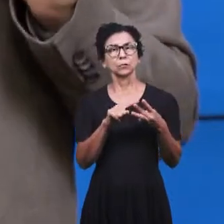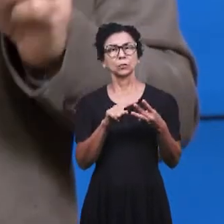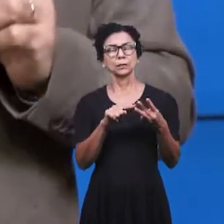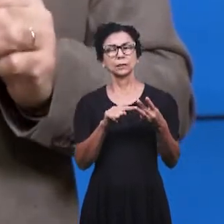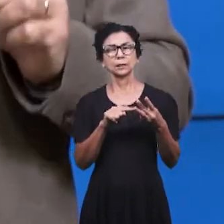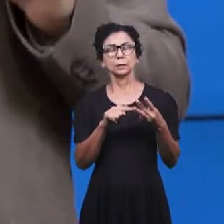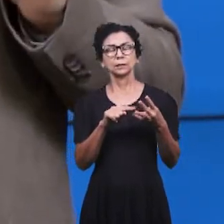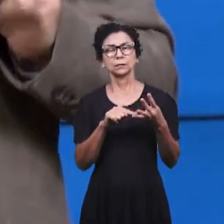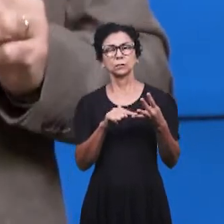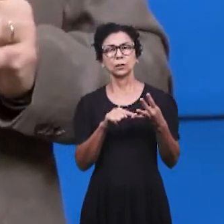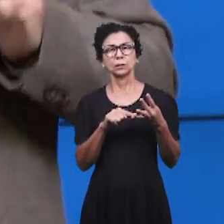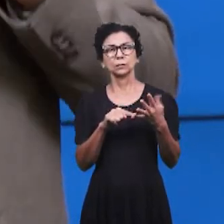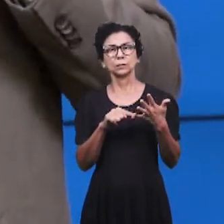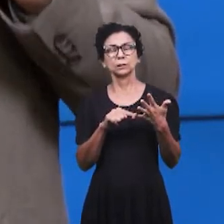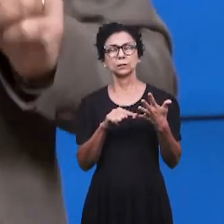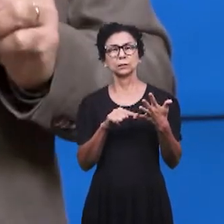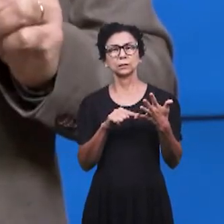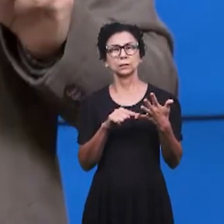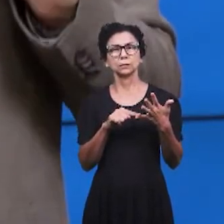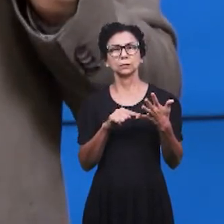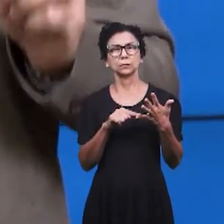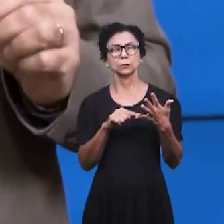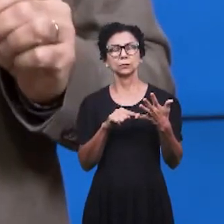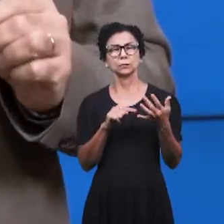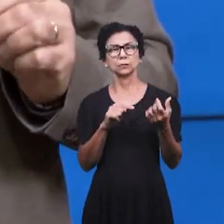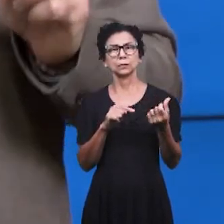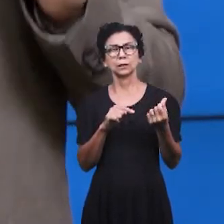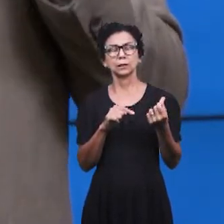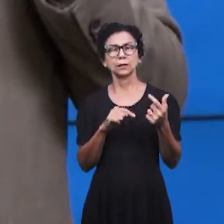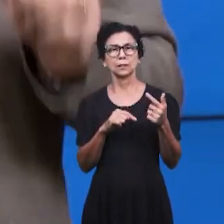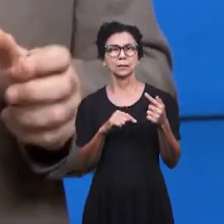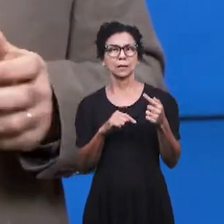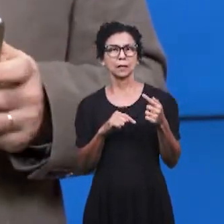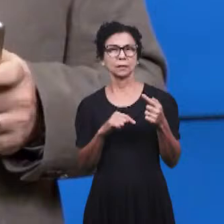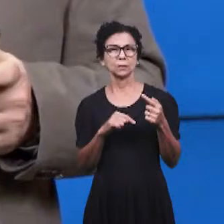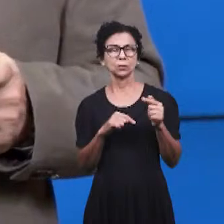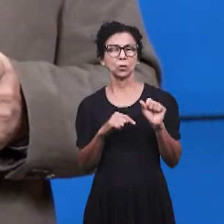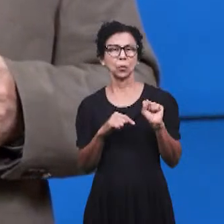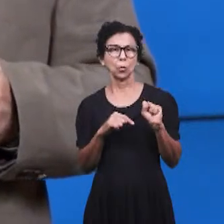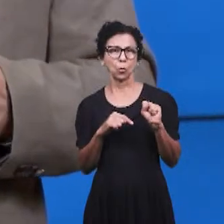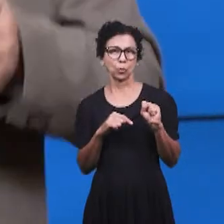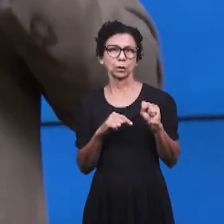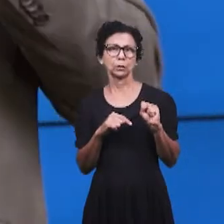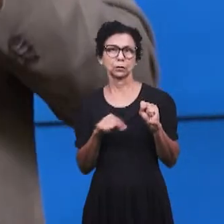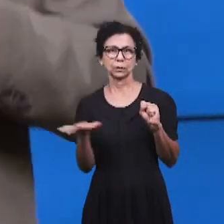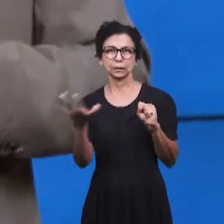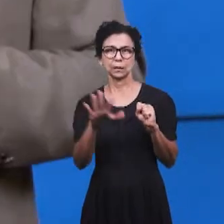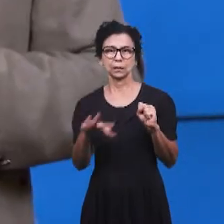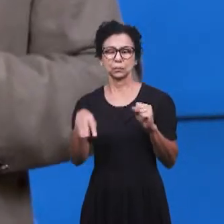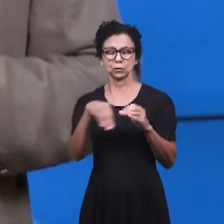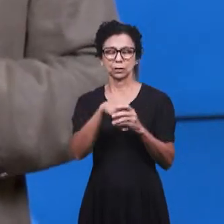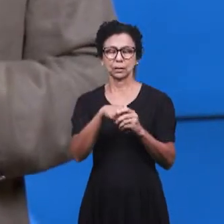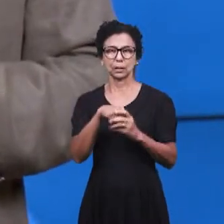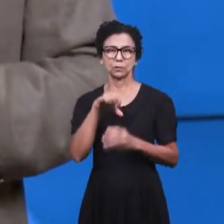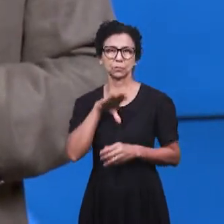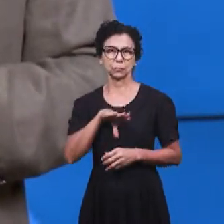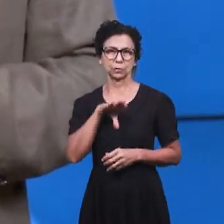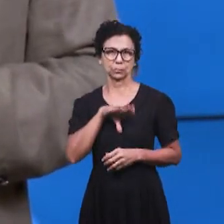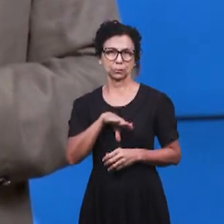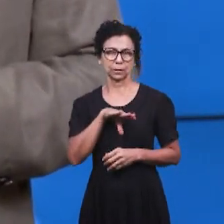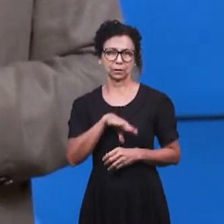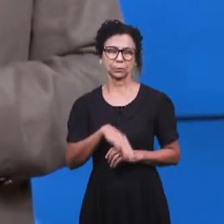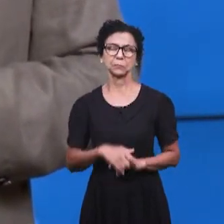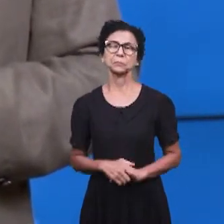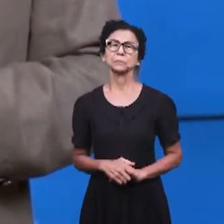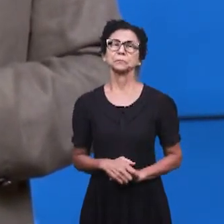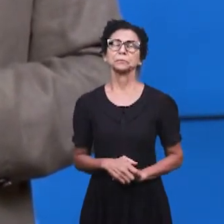Esterreja, Portimão, Montijo, Queluz, Cartacho e Cruz de Pau, em Portugal. Tivemos a participação desses nossos irmãos